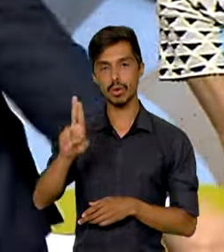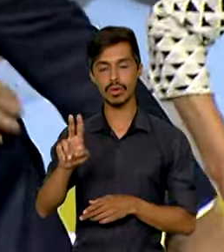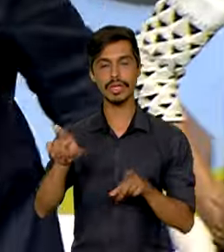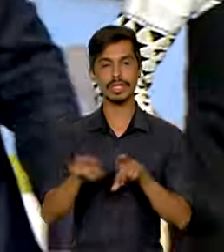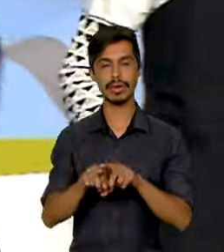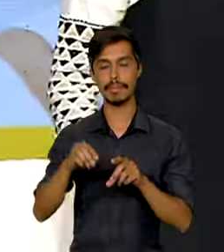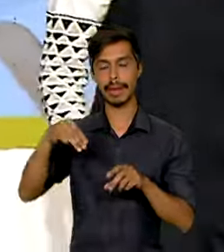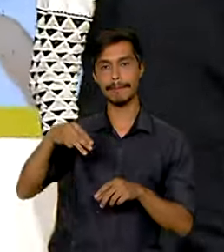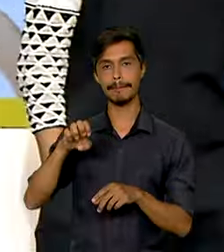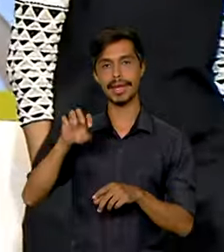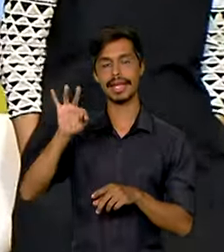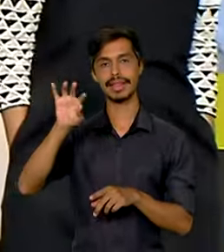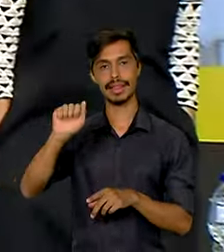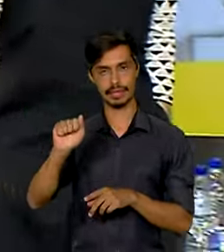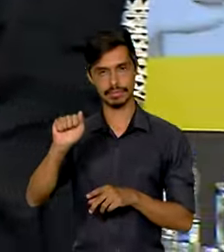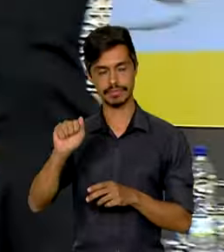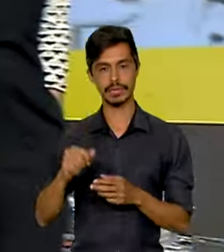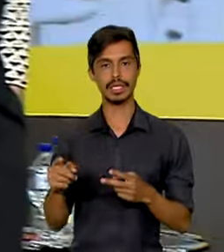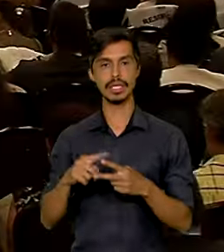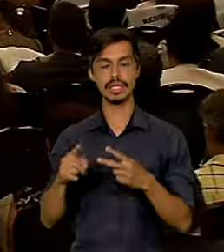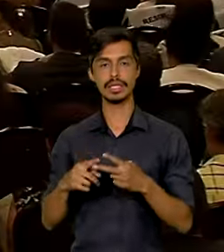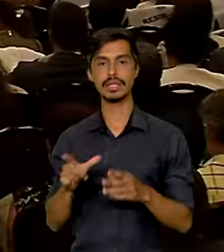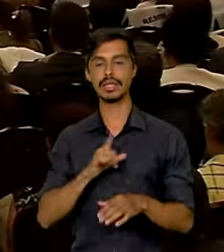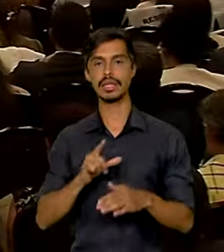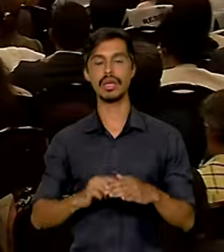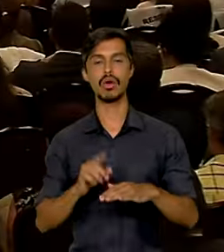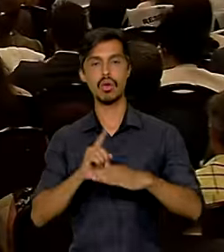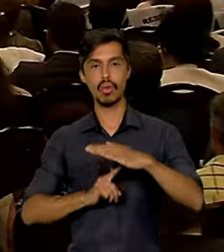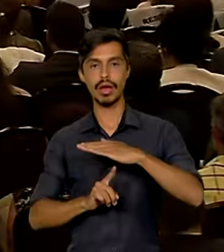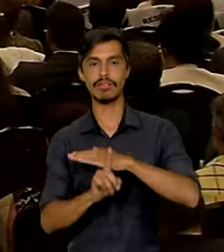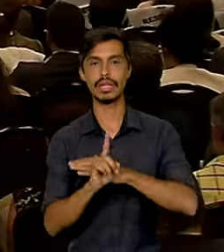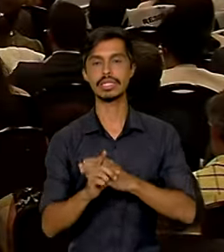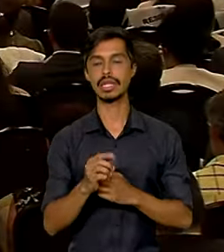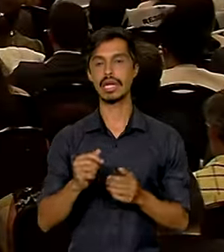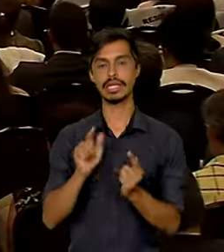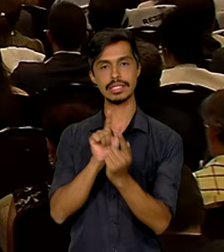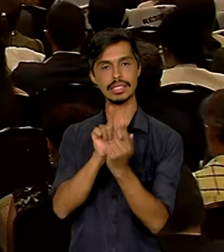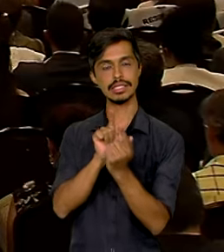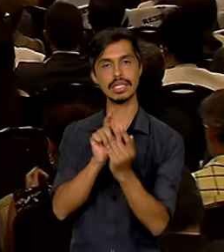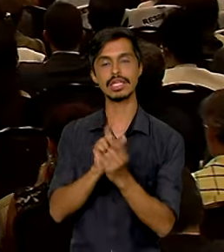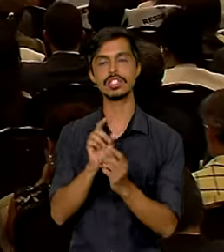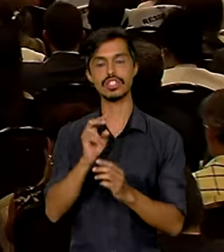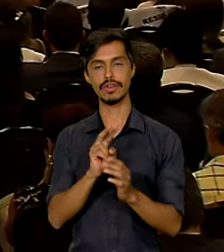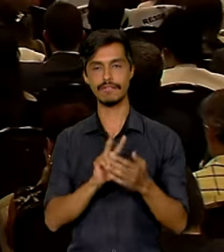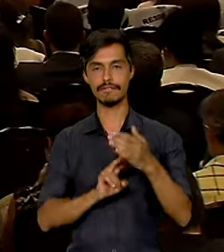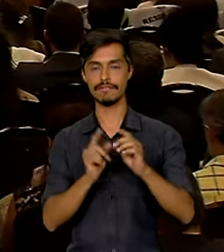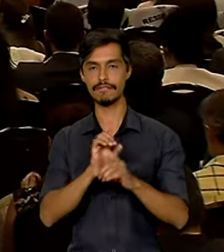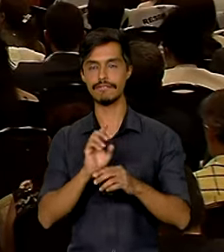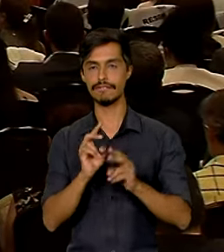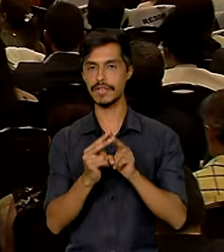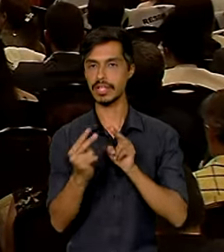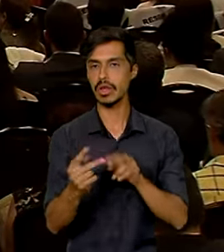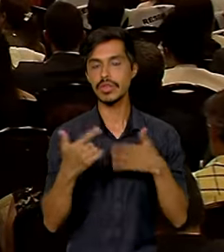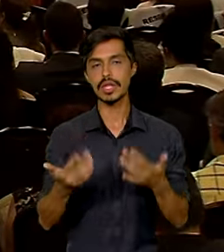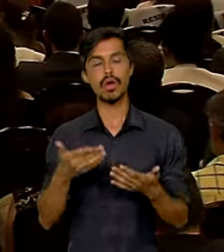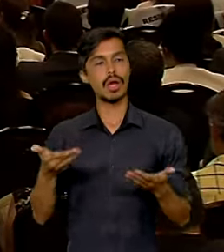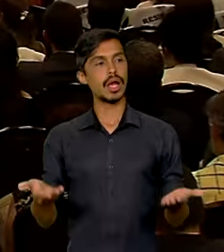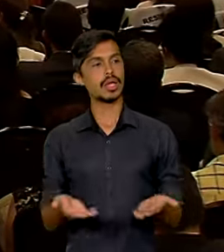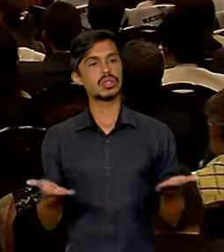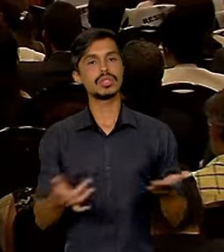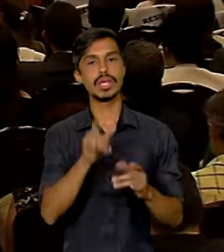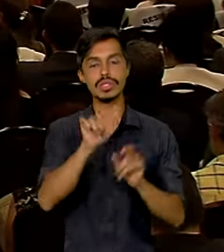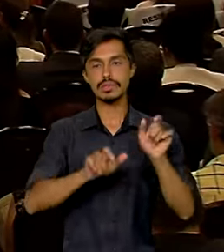Meta. Será lançado um assistente virtual no WhatsApp. A iniciativa tem como objetivo facilitar o acesso da população